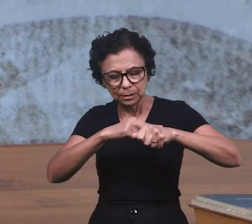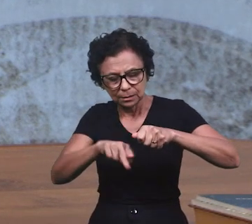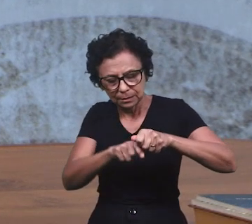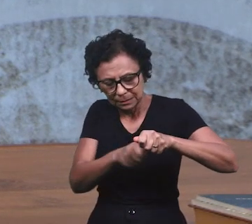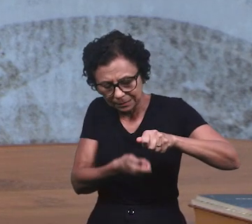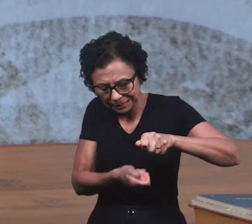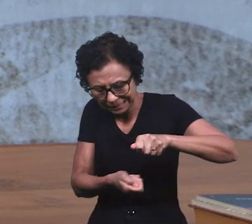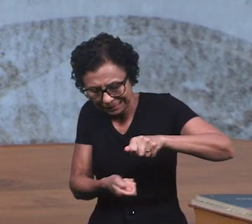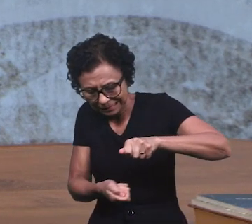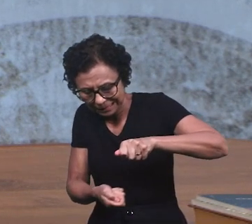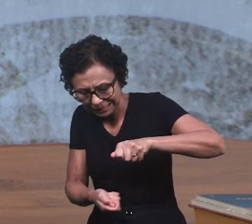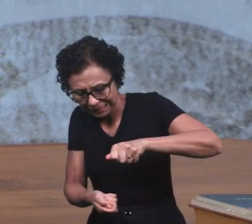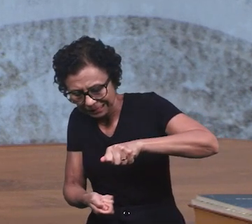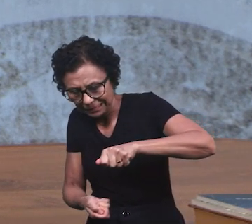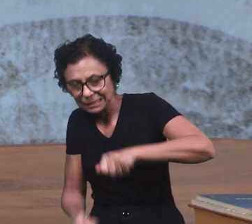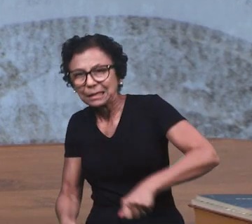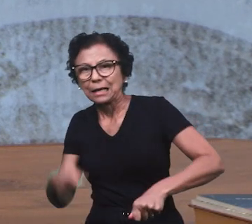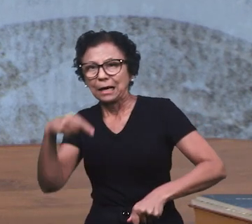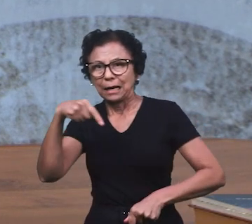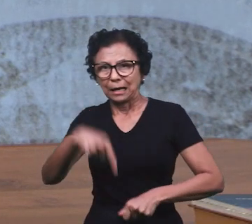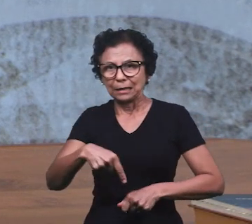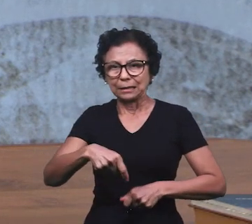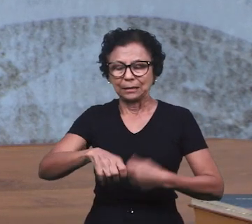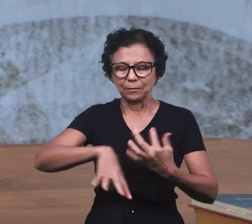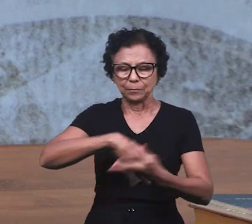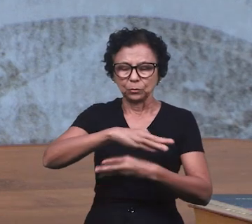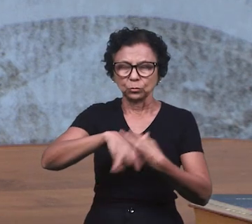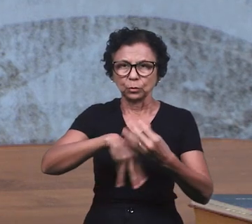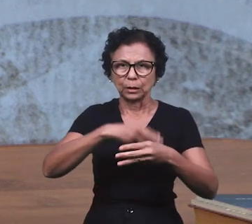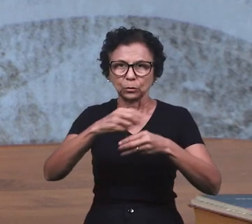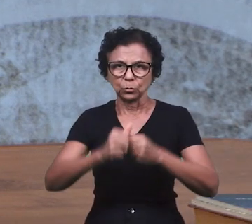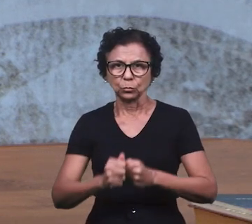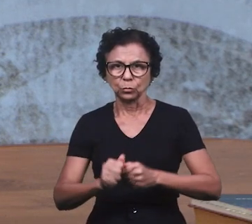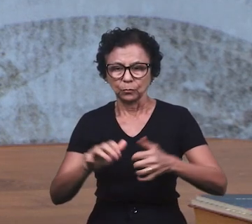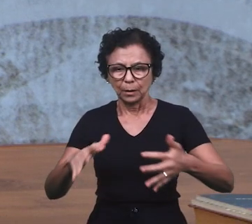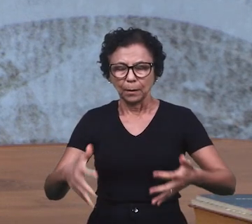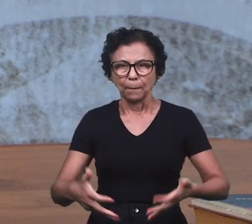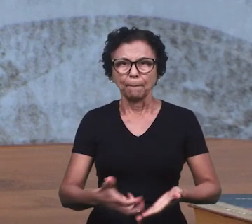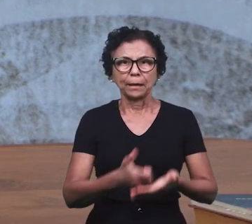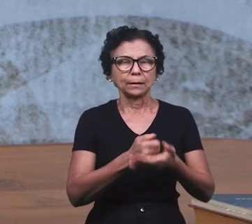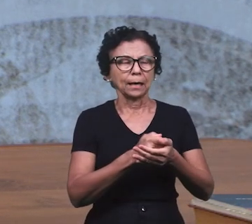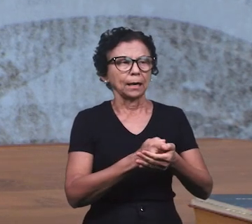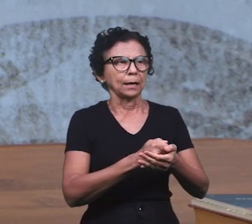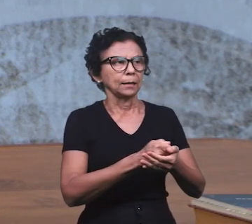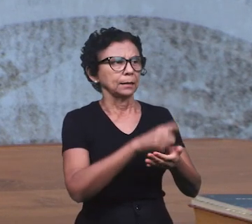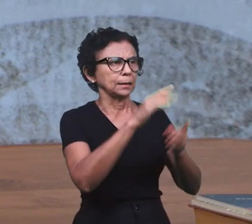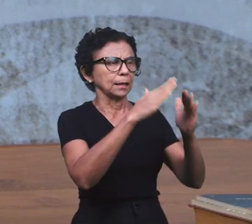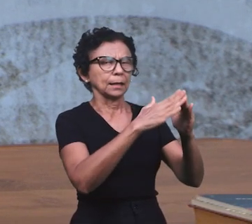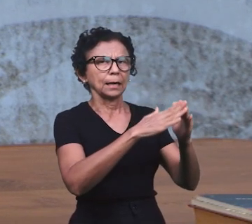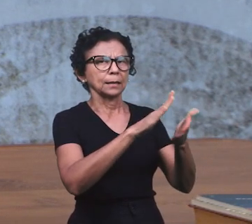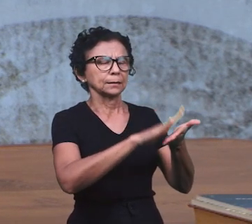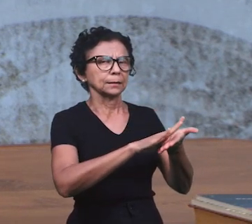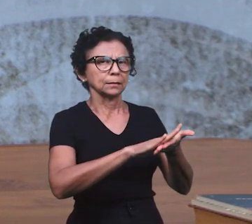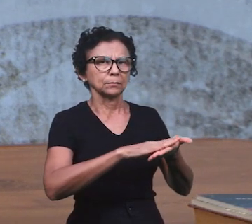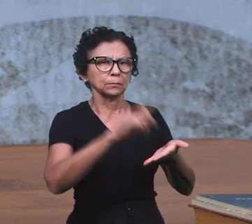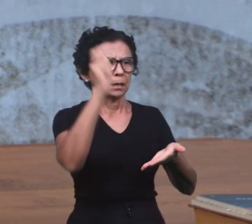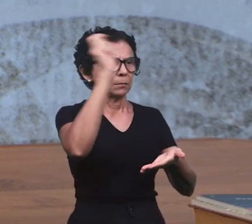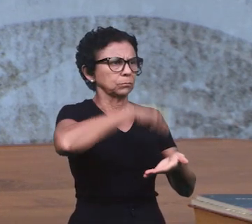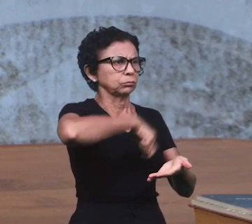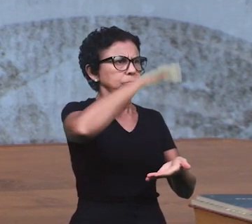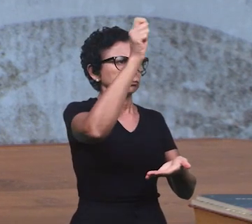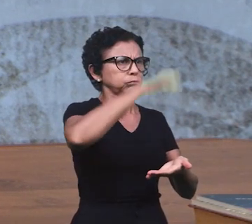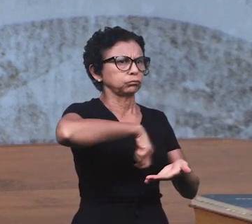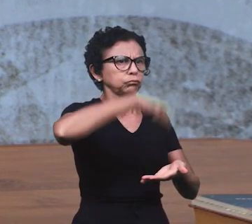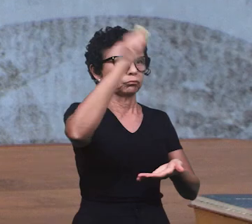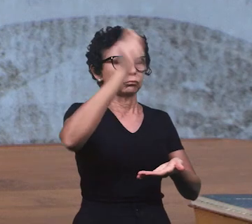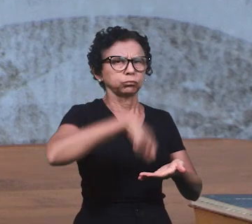e espargirá a casa 7 vezes. Assim, espiará aquela casa com o